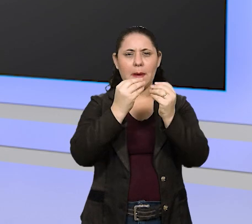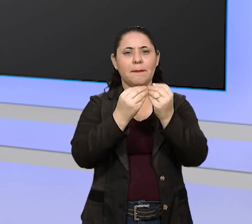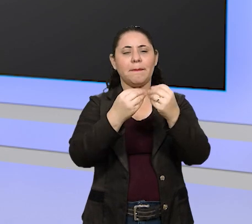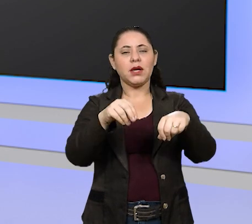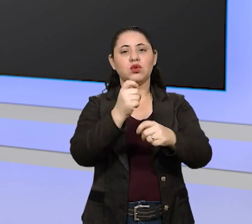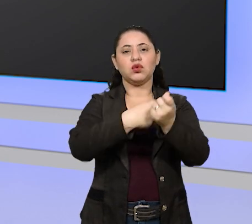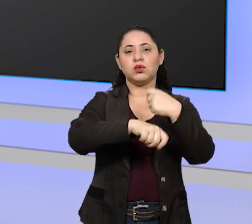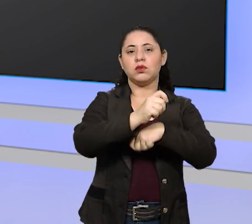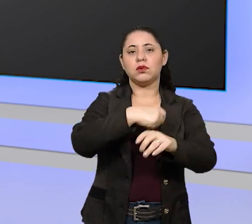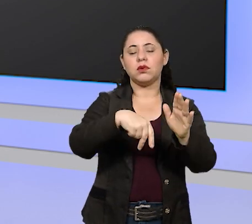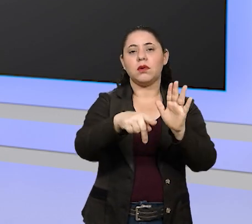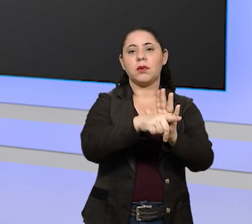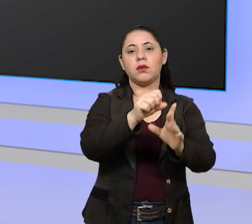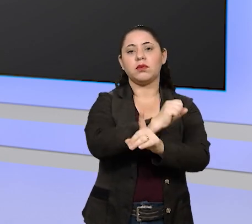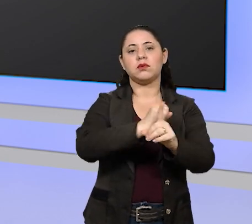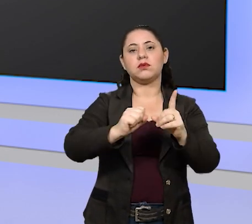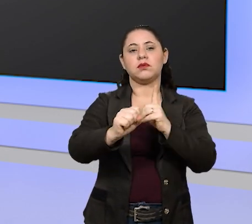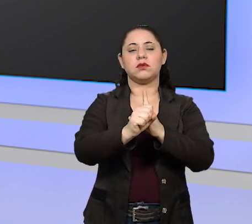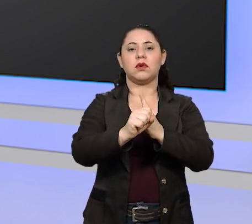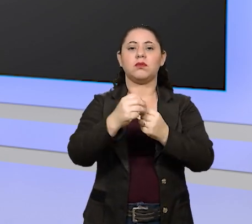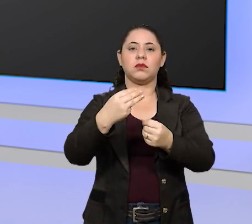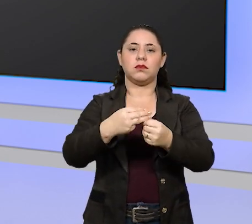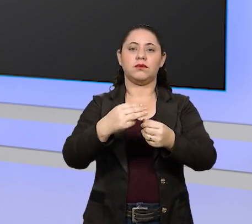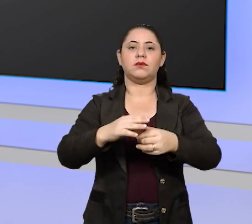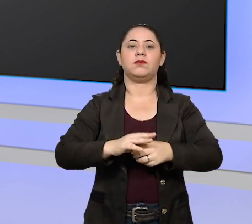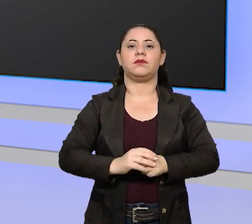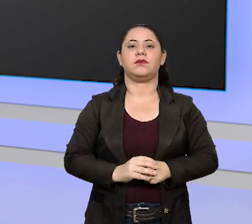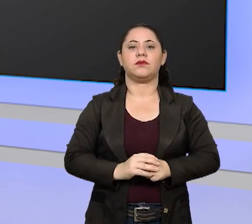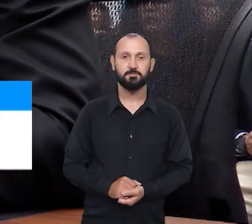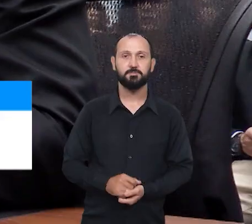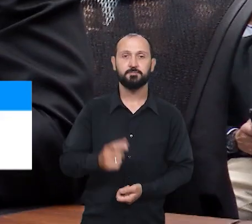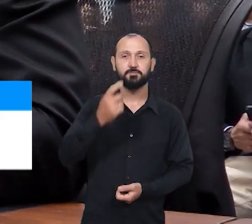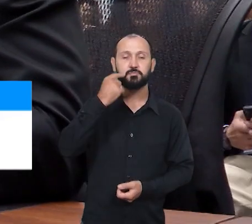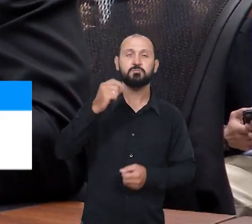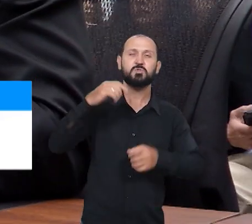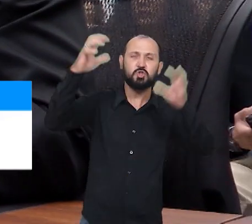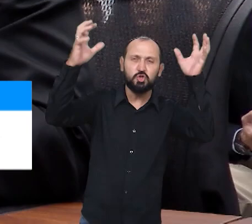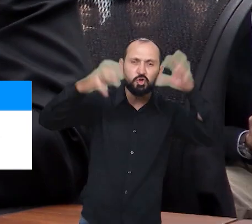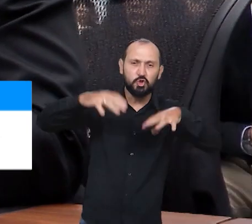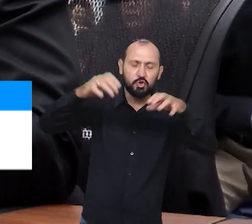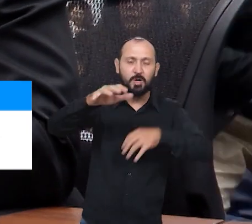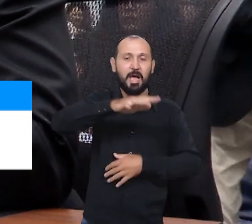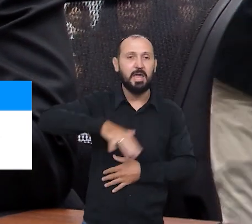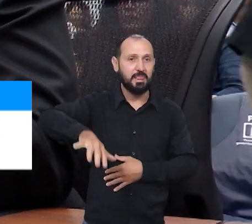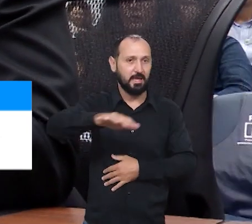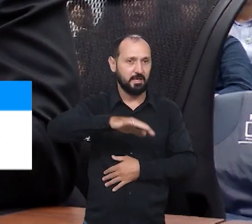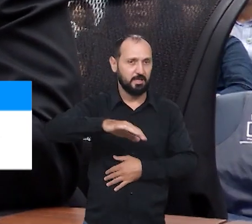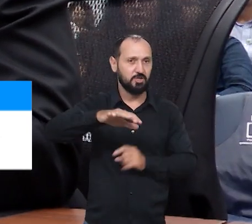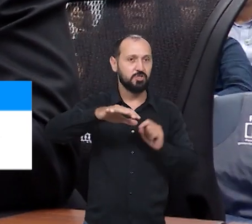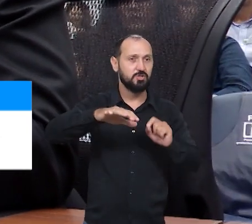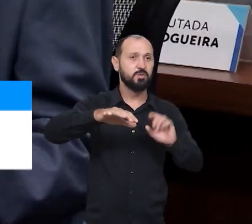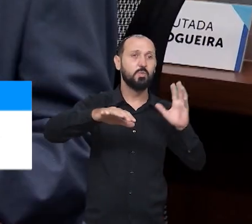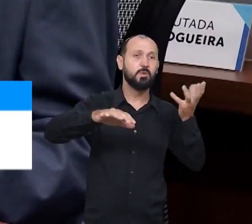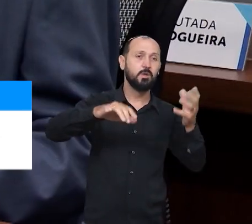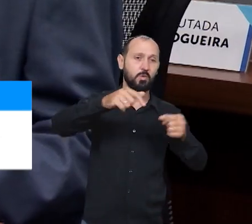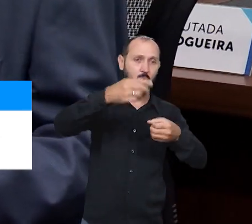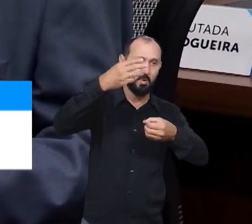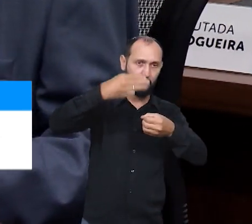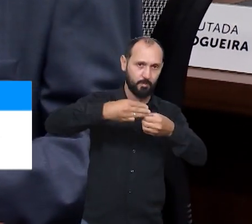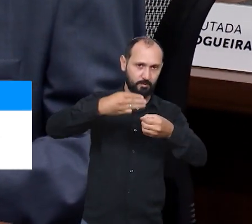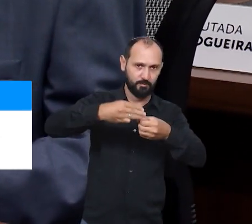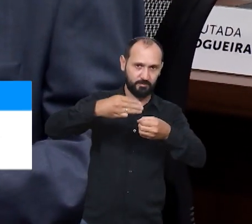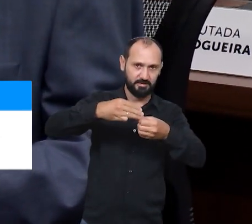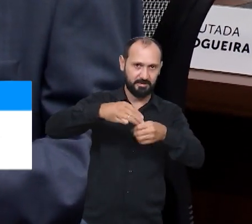ocasionado prejuízos econômicos e sociais aos municípios. Diante das fortes chuvas na região que